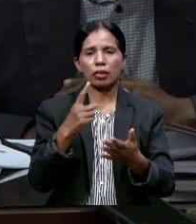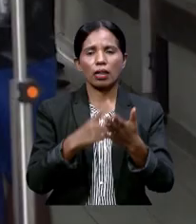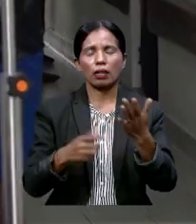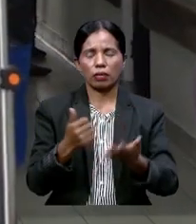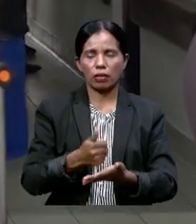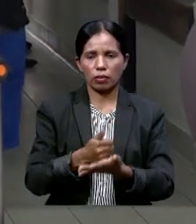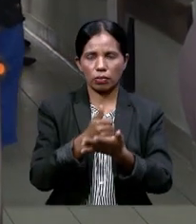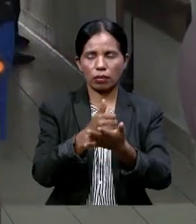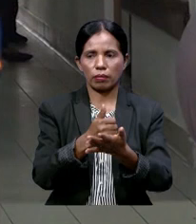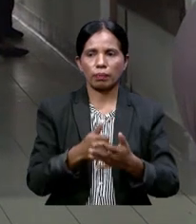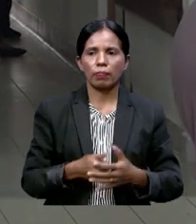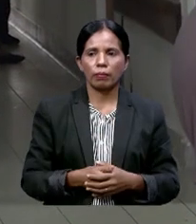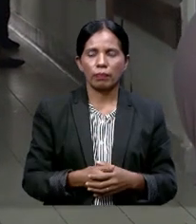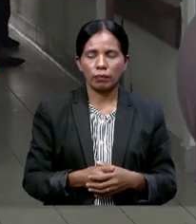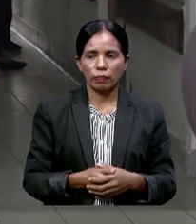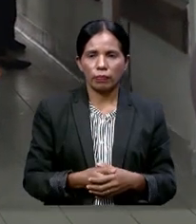solusaun